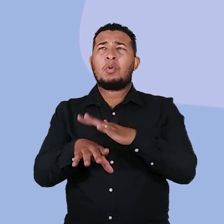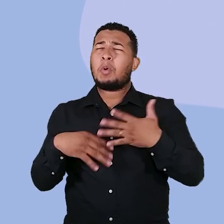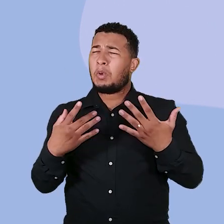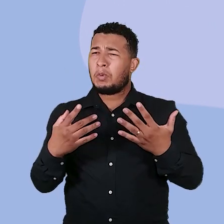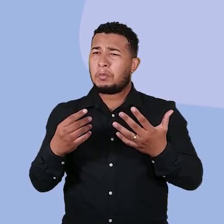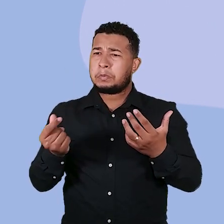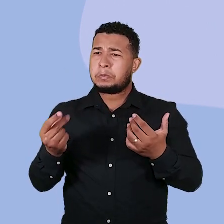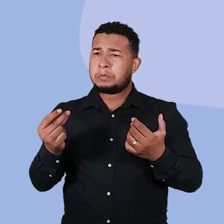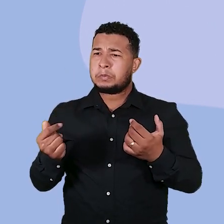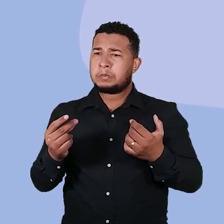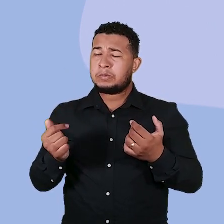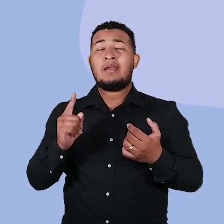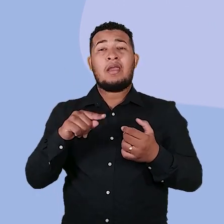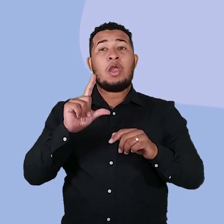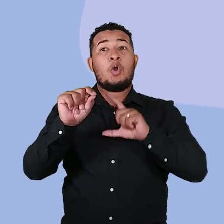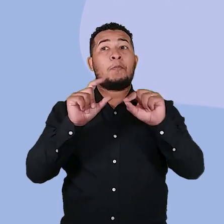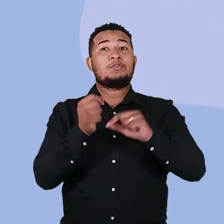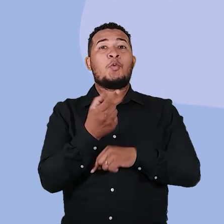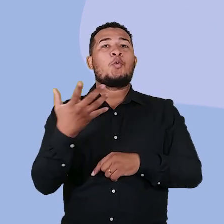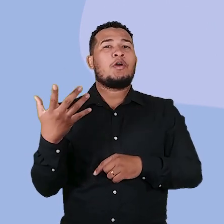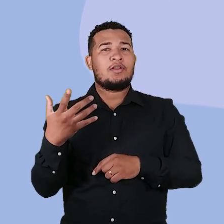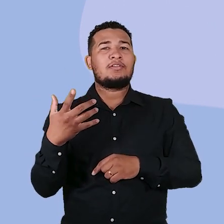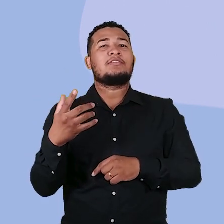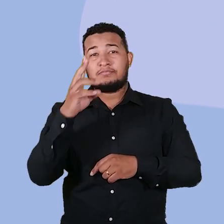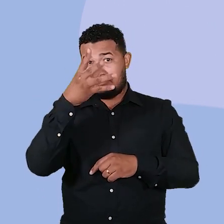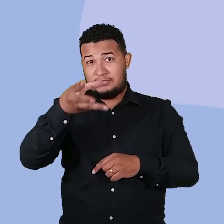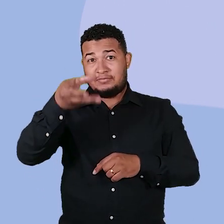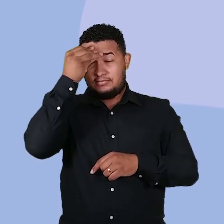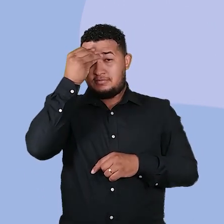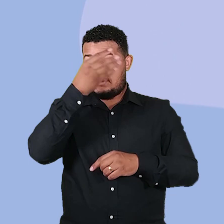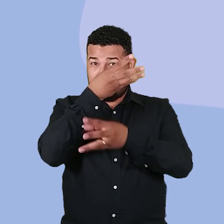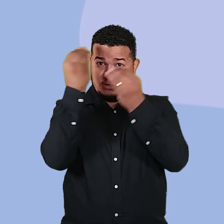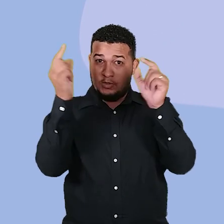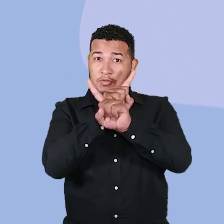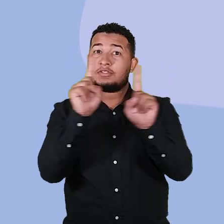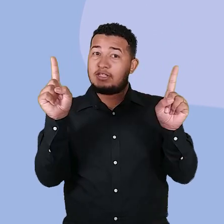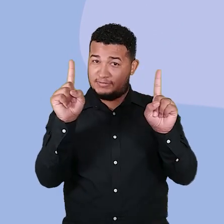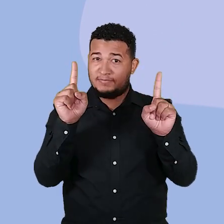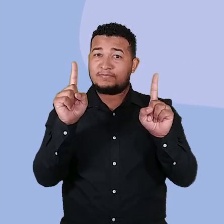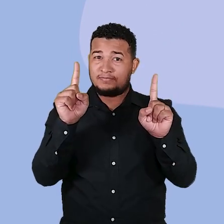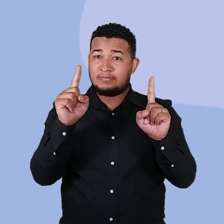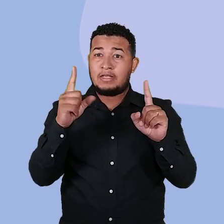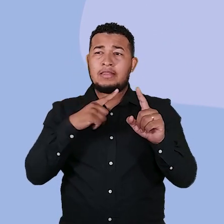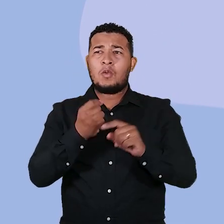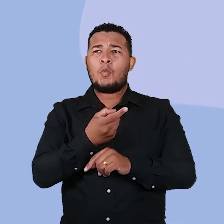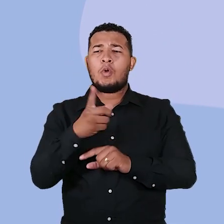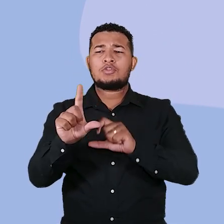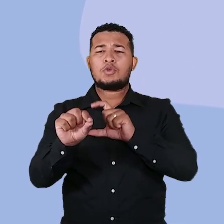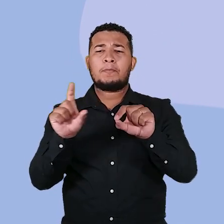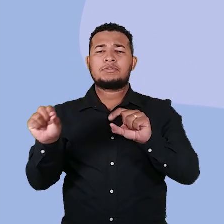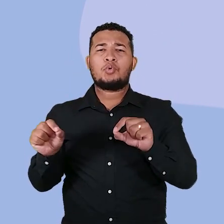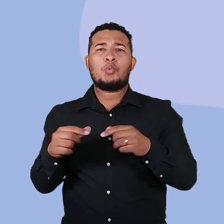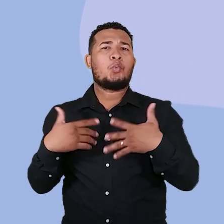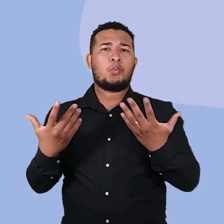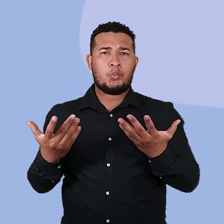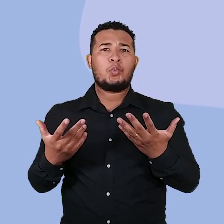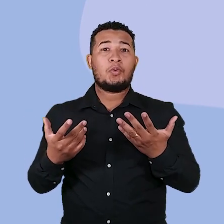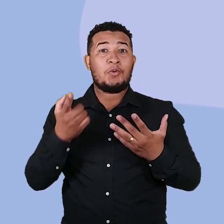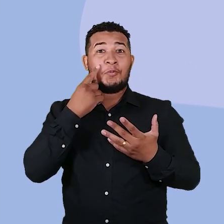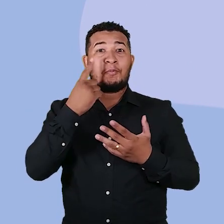lançamento e vai mesmo em quantas opções existem altos vai esquecer isso né tanto que eu tô repetindo